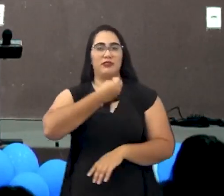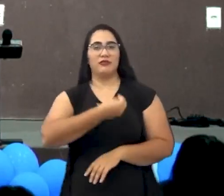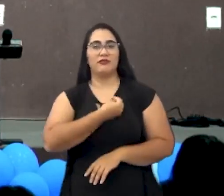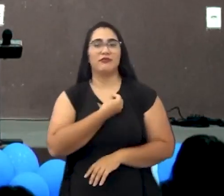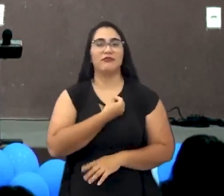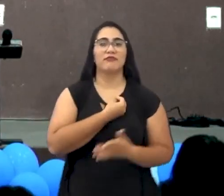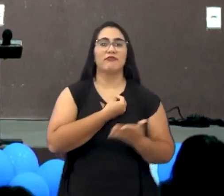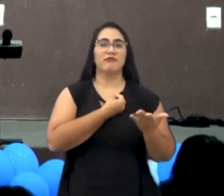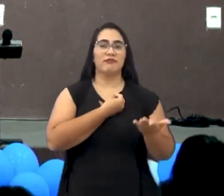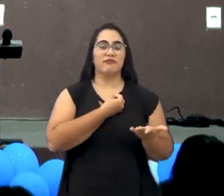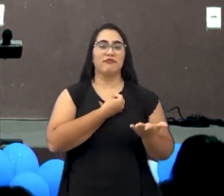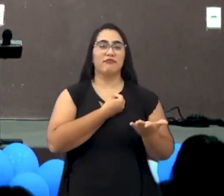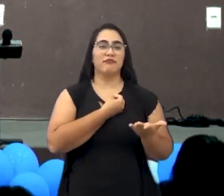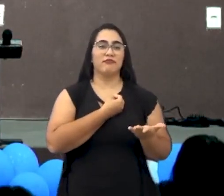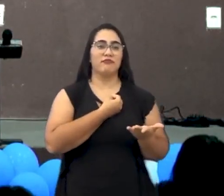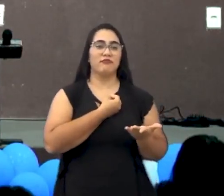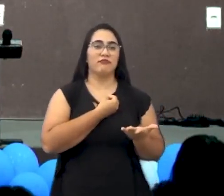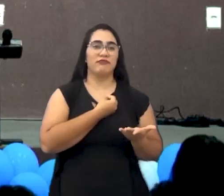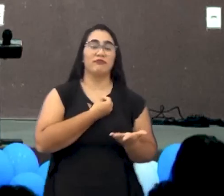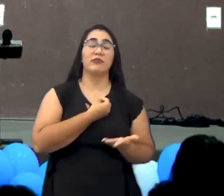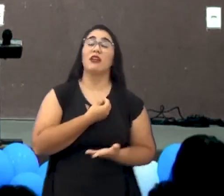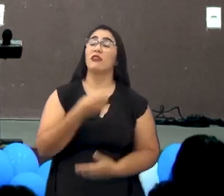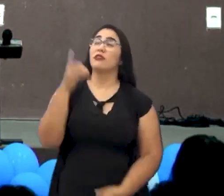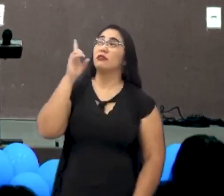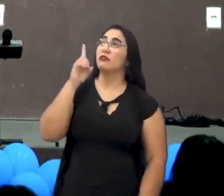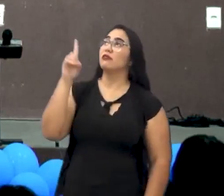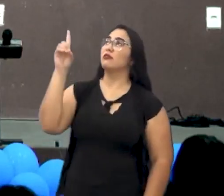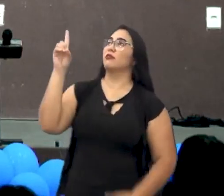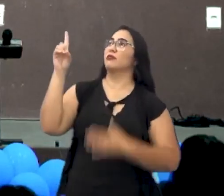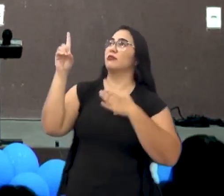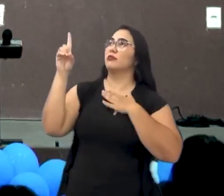te detenhas, ó meu Deus.